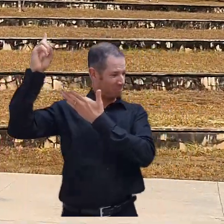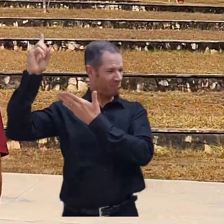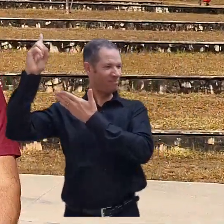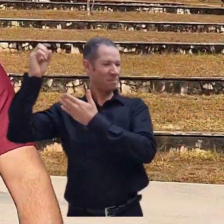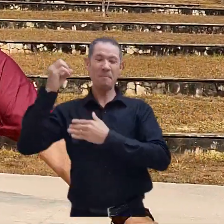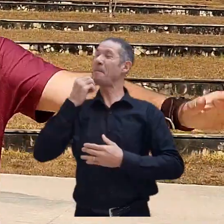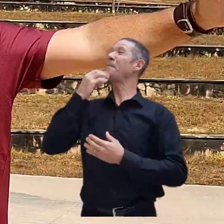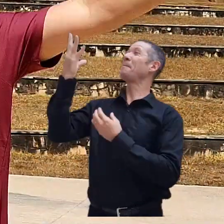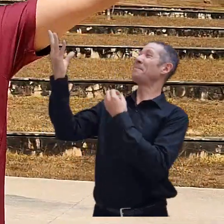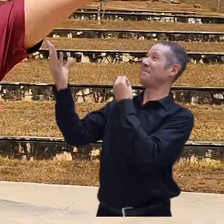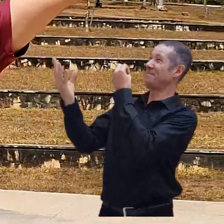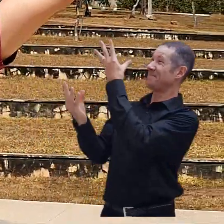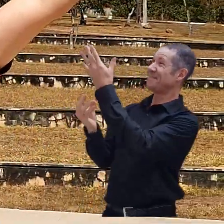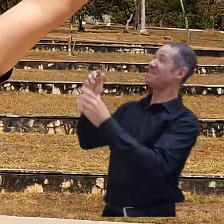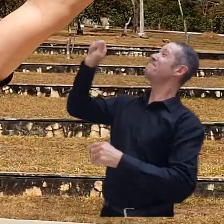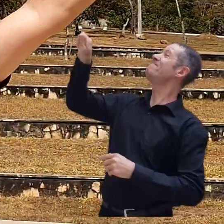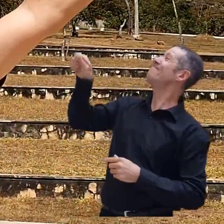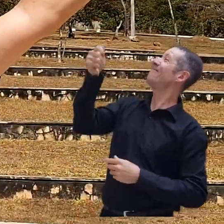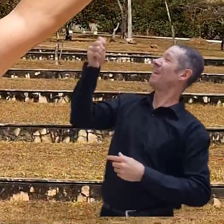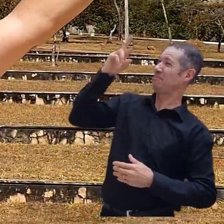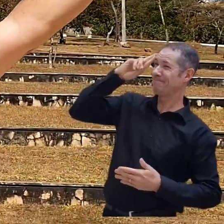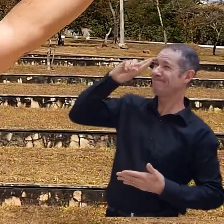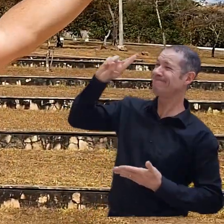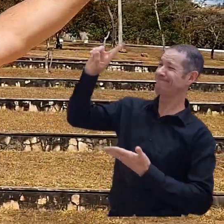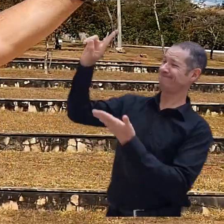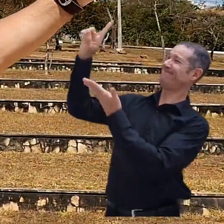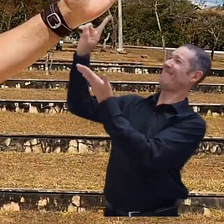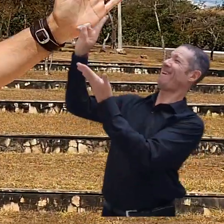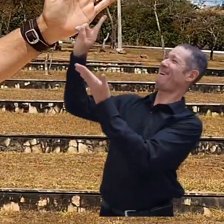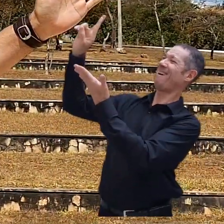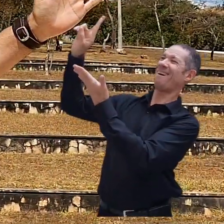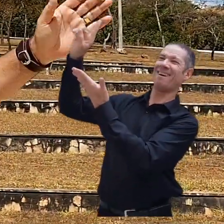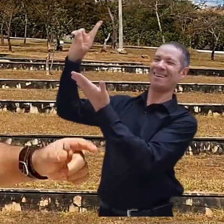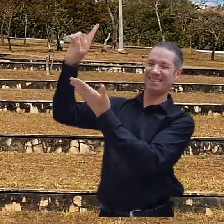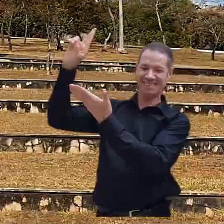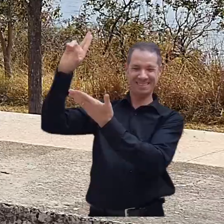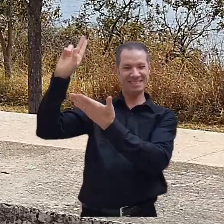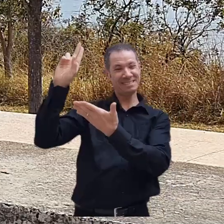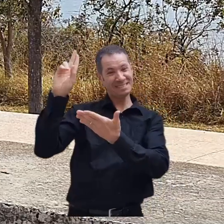bendito seja o nome do Senhor.